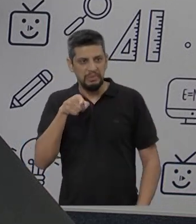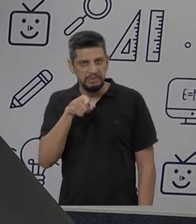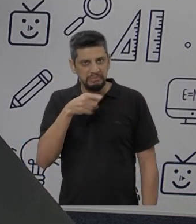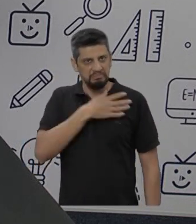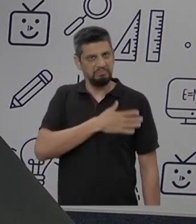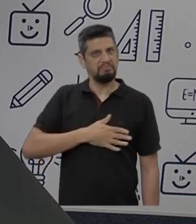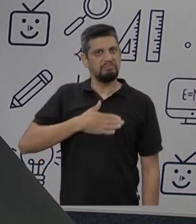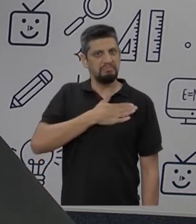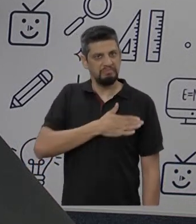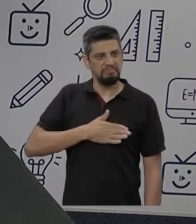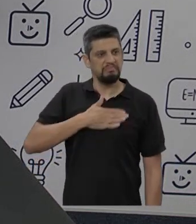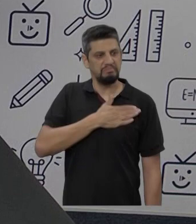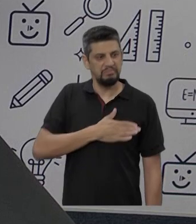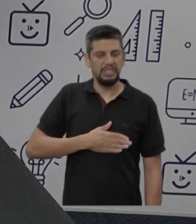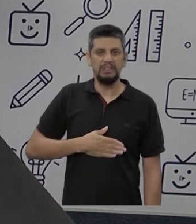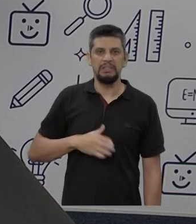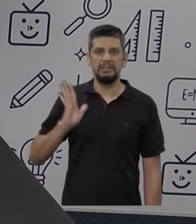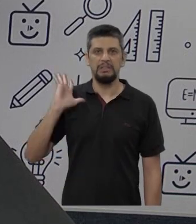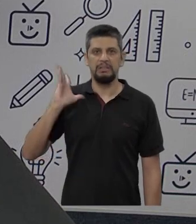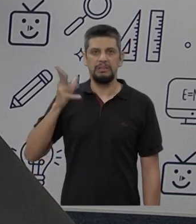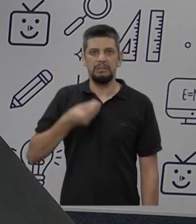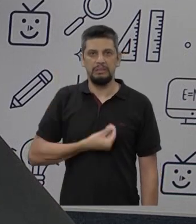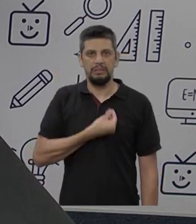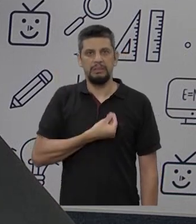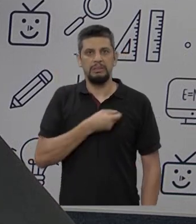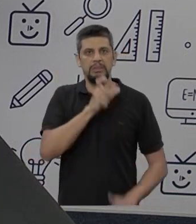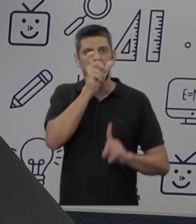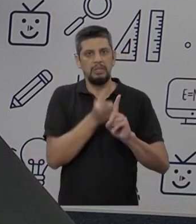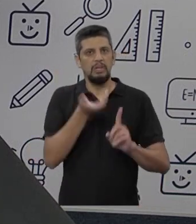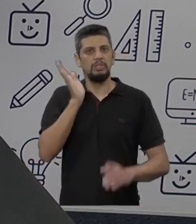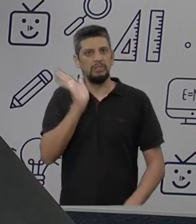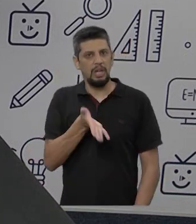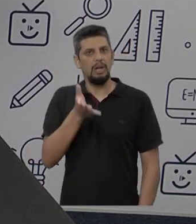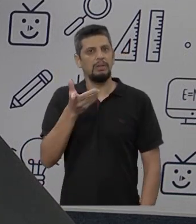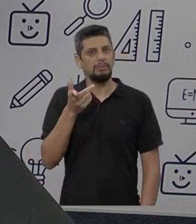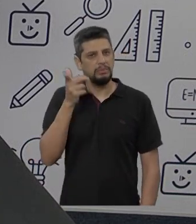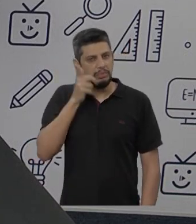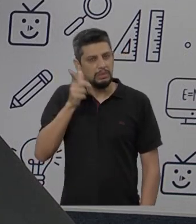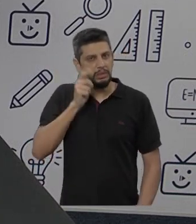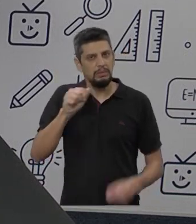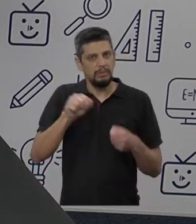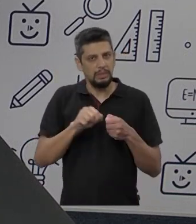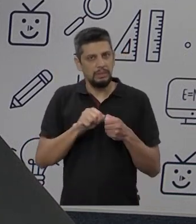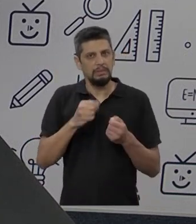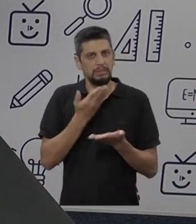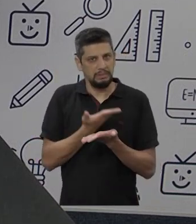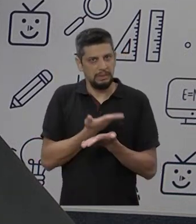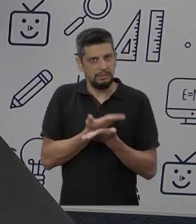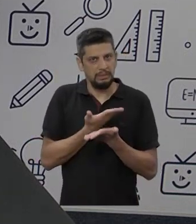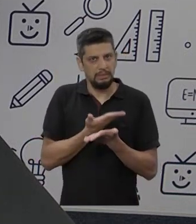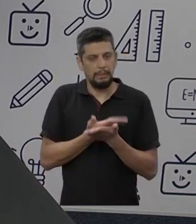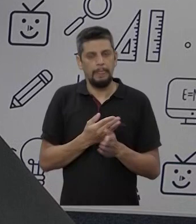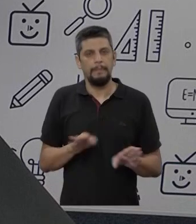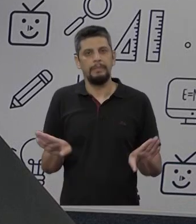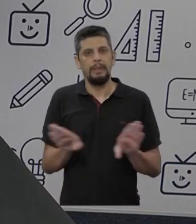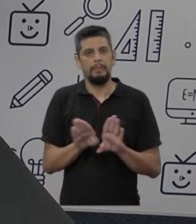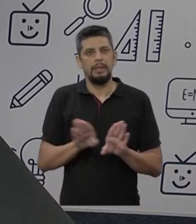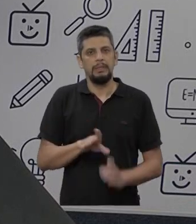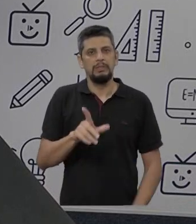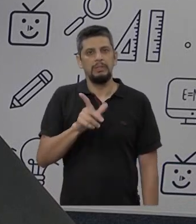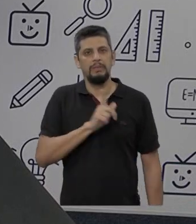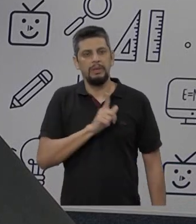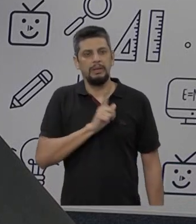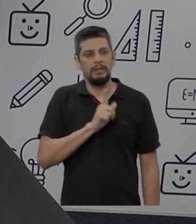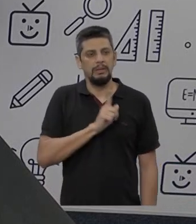gostou? Bom, então a biografia nós já conseguimos retomar nessa aula. Nós